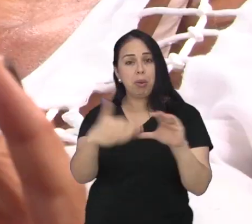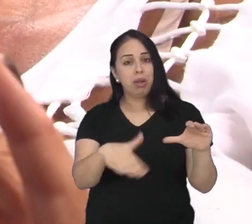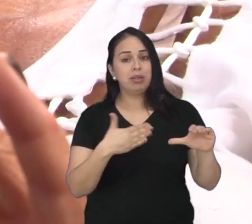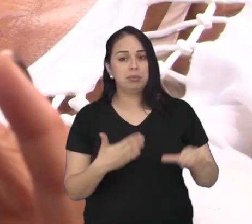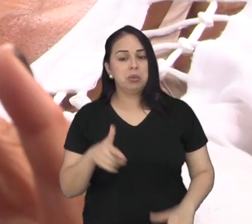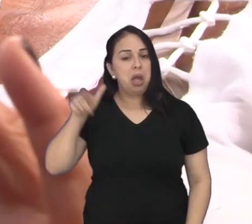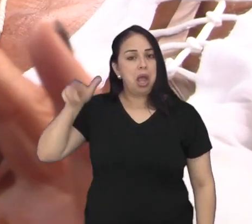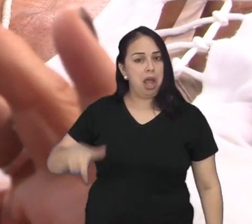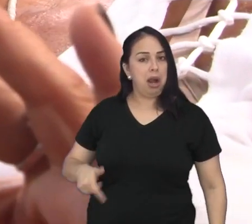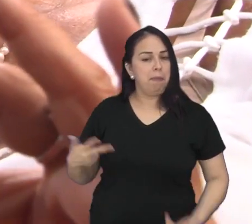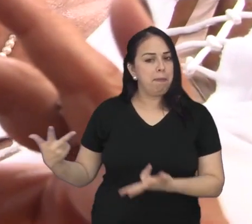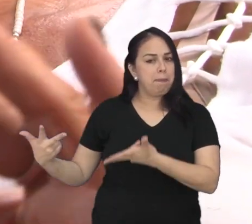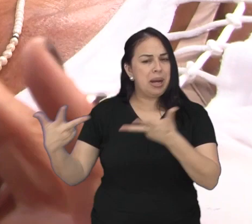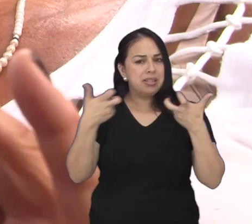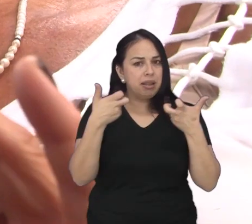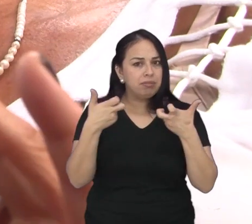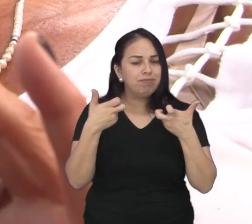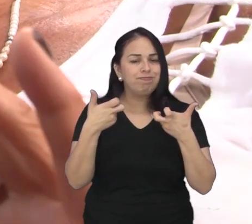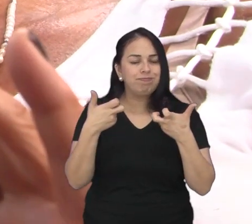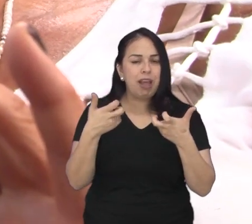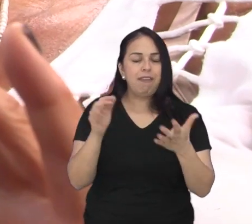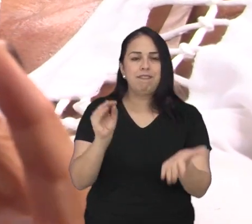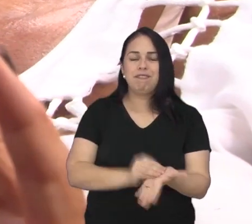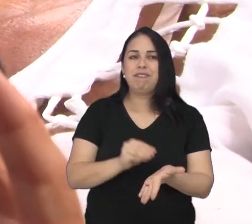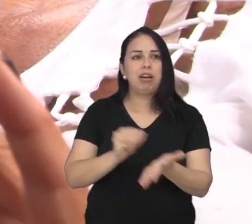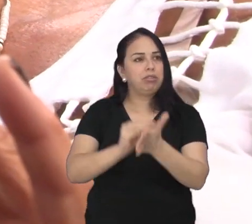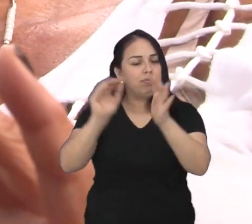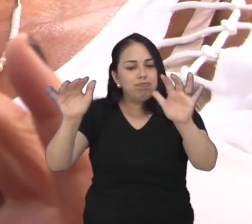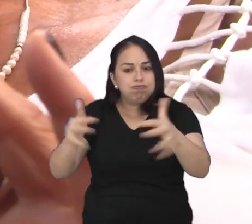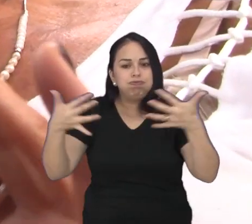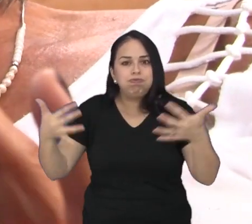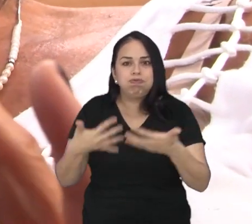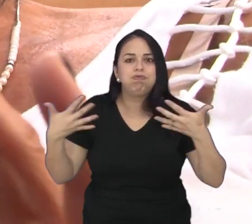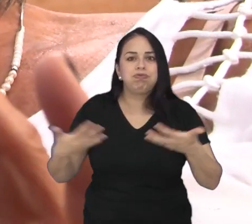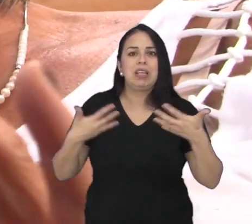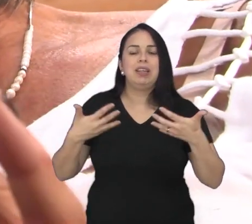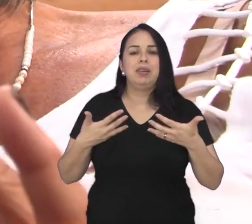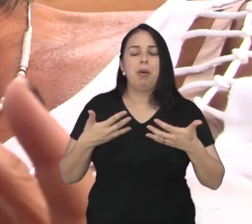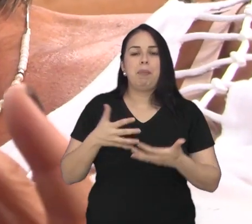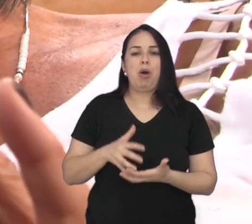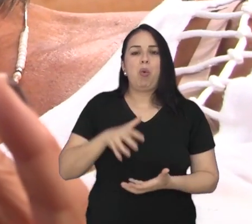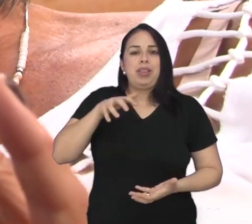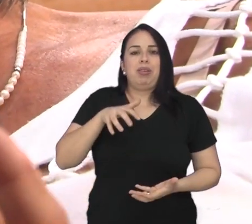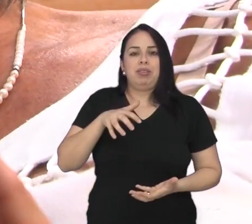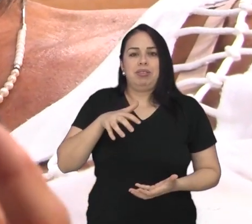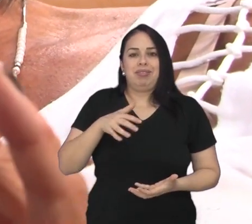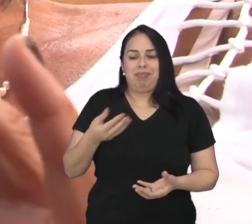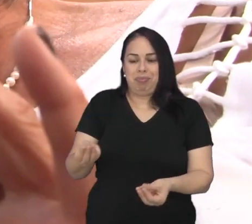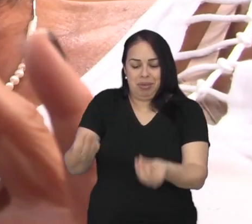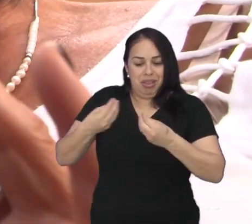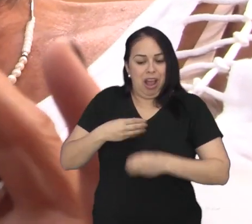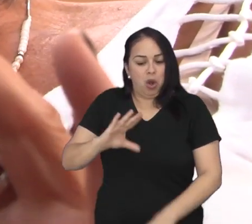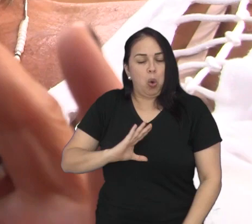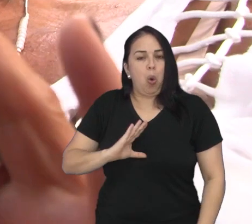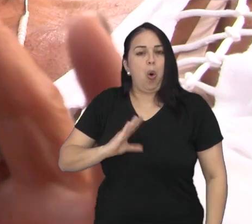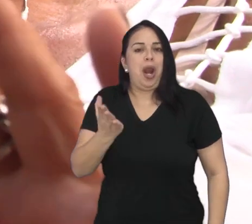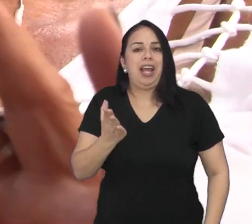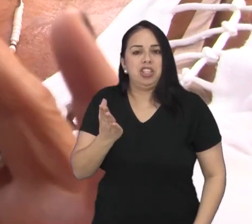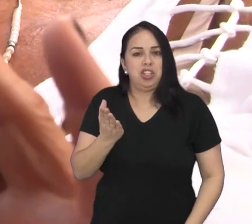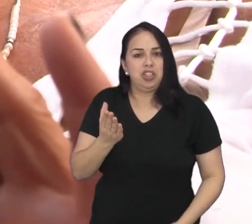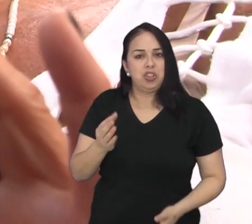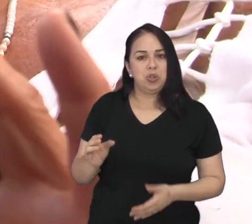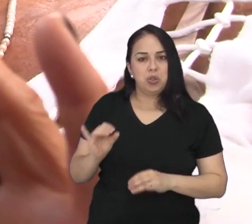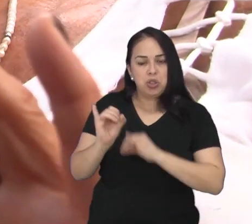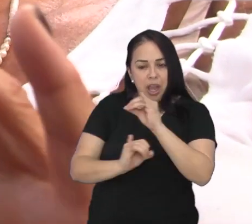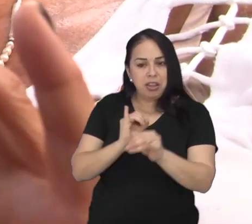celular. Ela reconhece que falta incentivo para que o idoso se sinta mais encorajado a